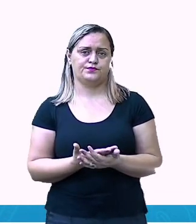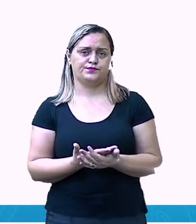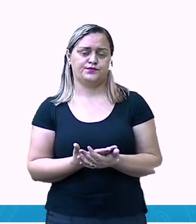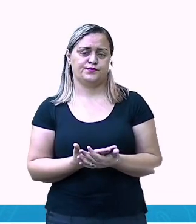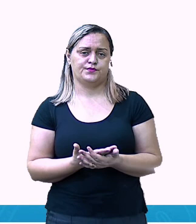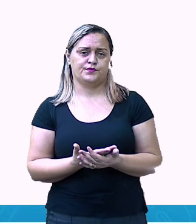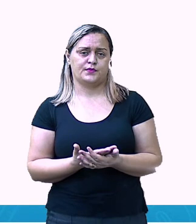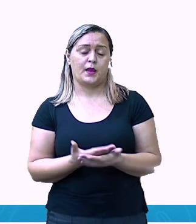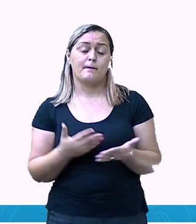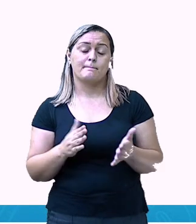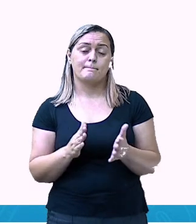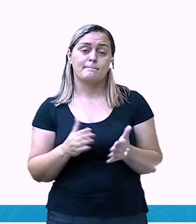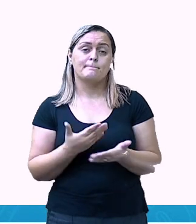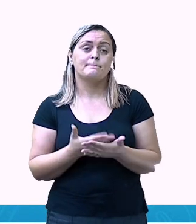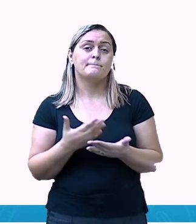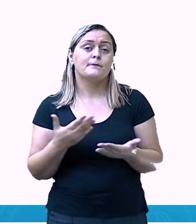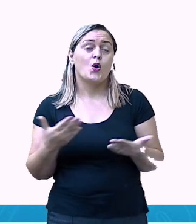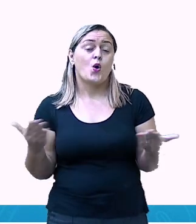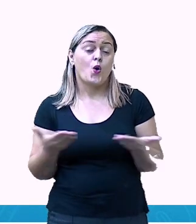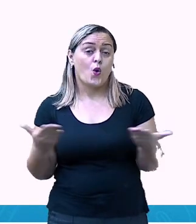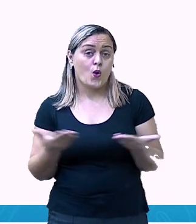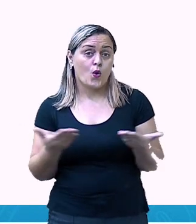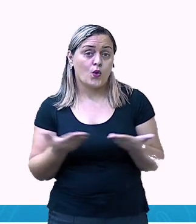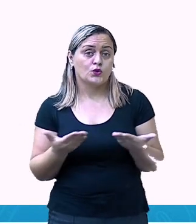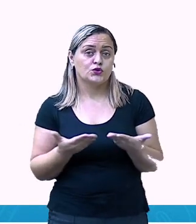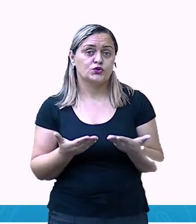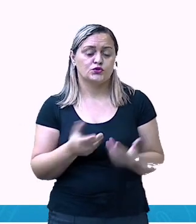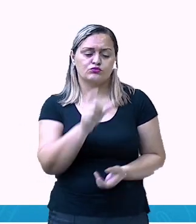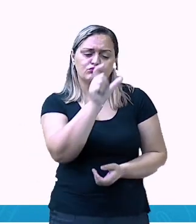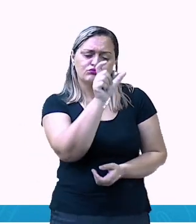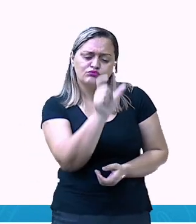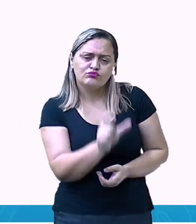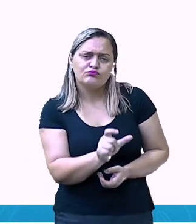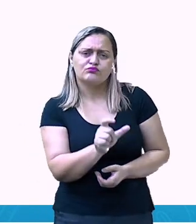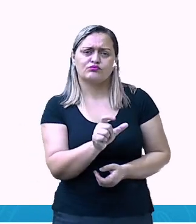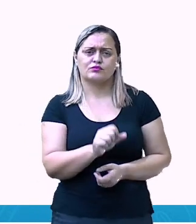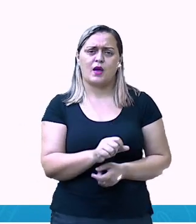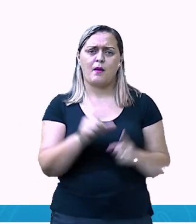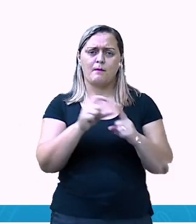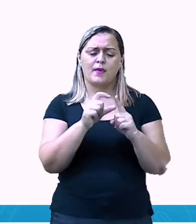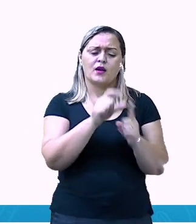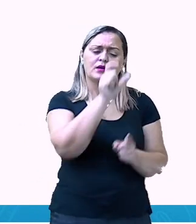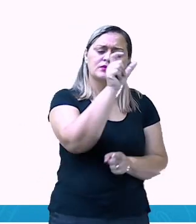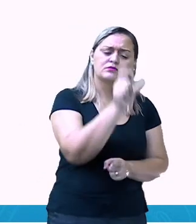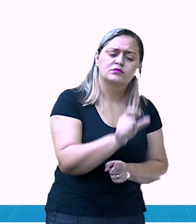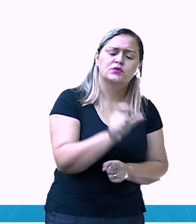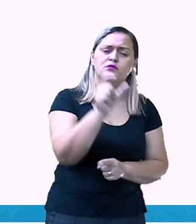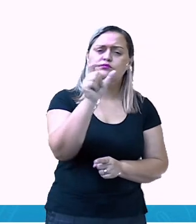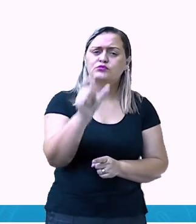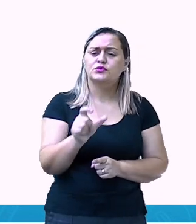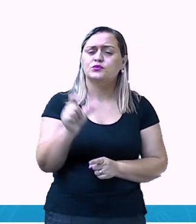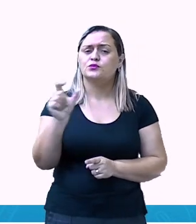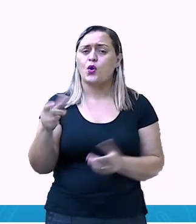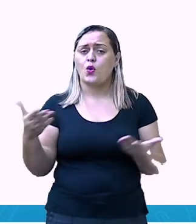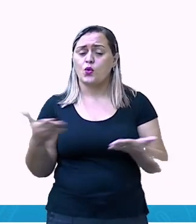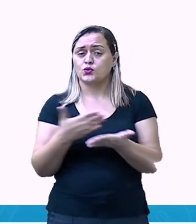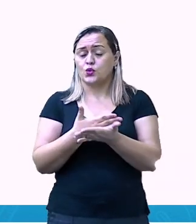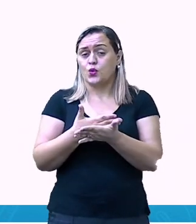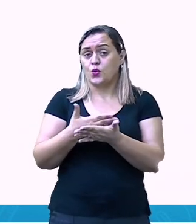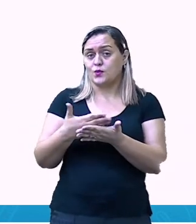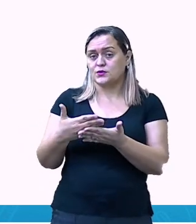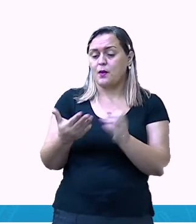assunto sílaba, ele é extenso, ele tem muita coisa para a gente aprender. A gente começou na aula de hoje com uma parte